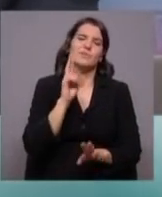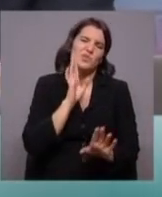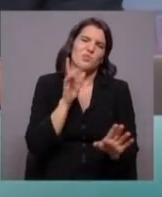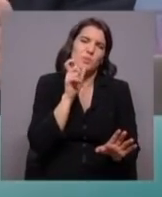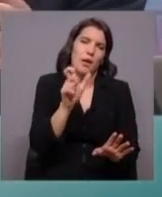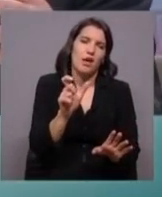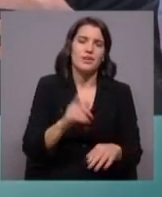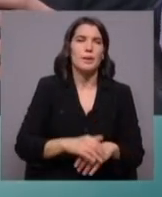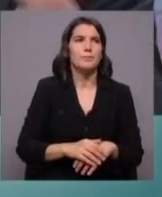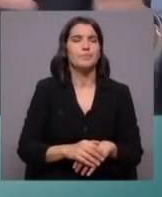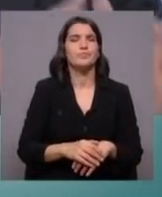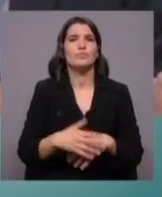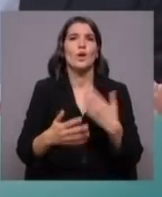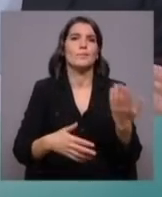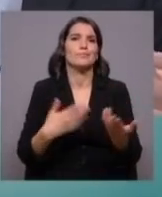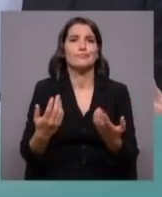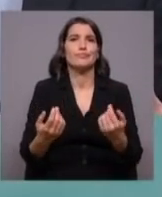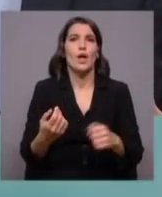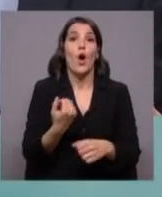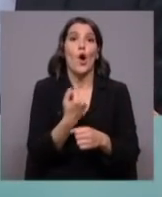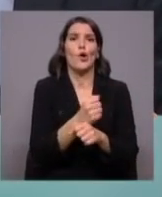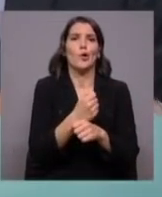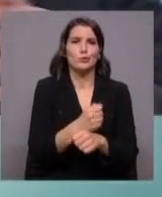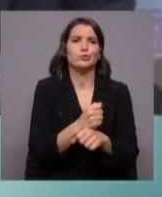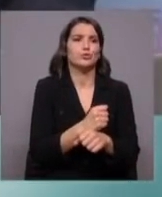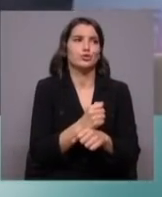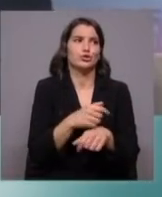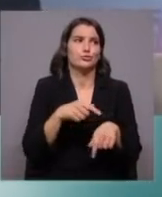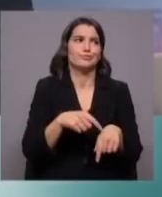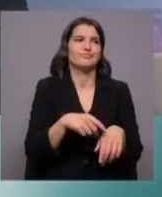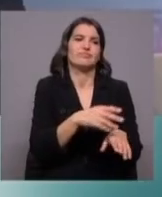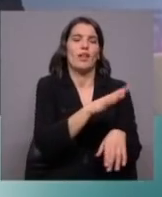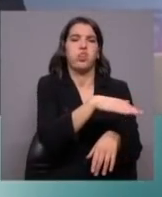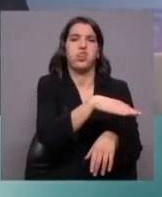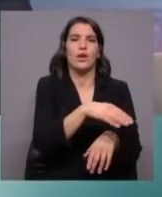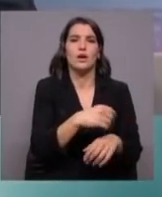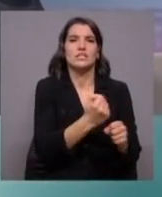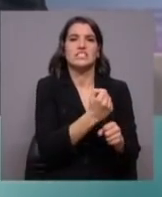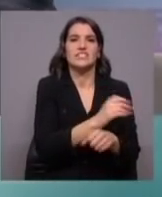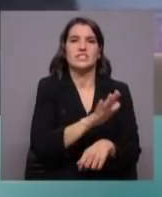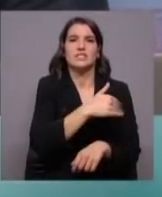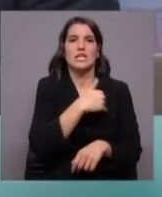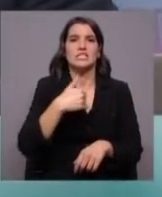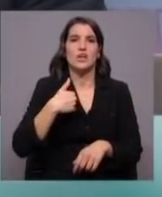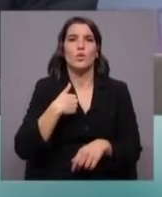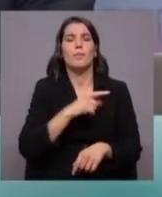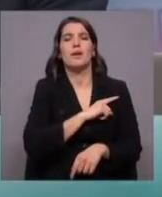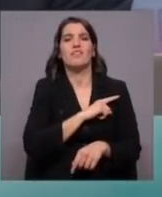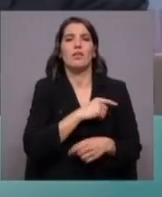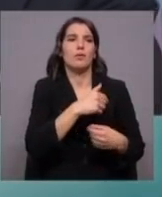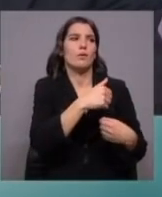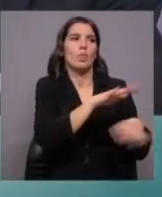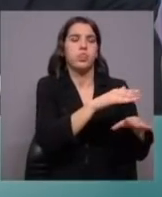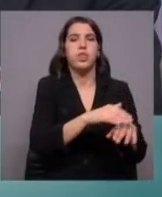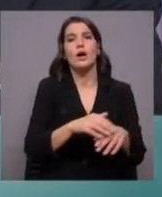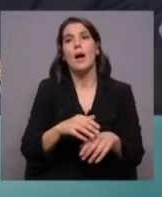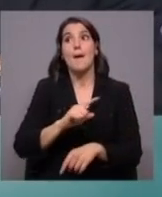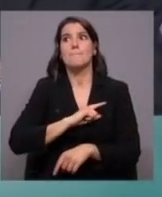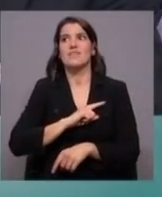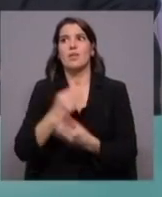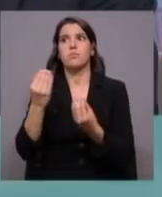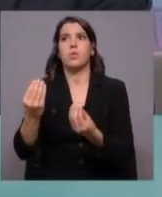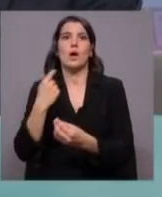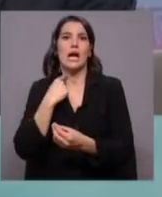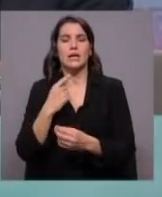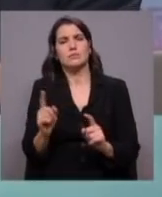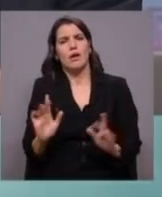termo, os ossos no Serviço Nacional de Saúde e a carne no privado. Não é isso que eu quero. E estava a dar razão